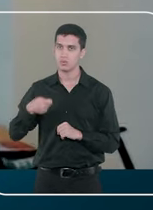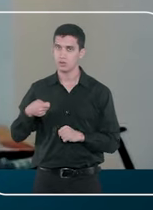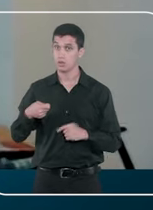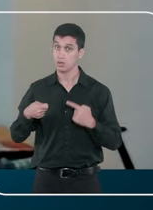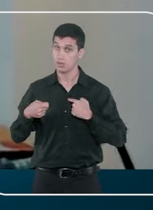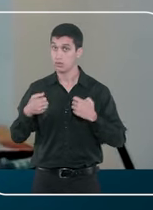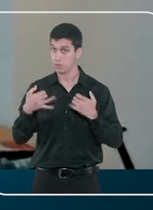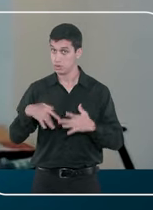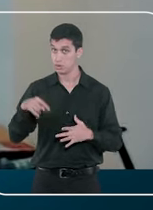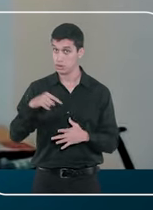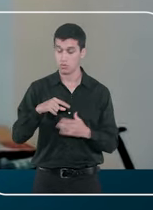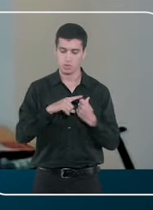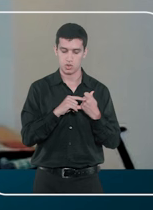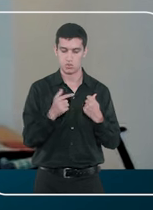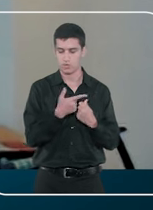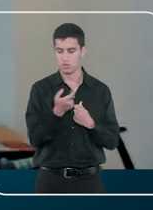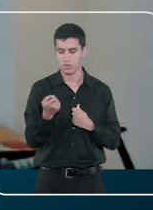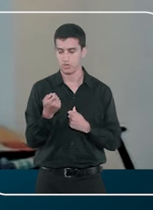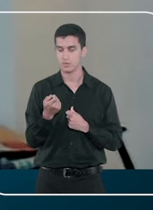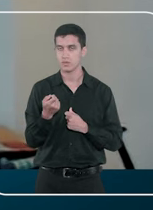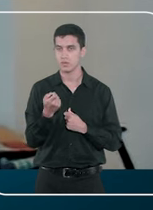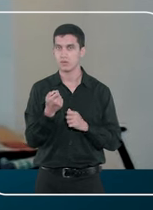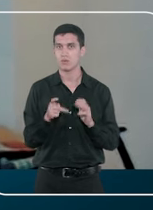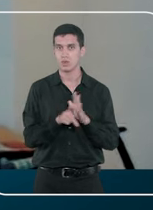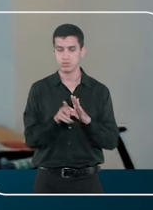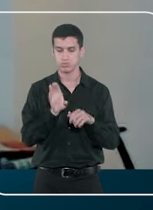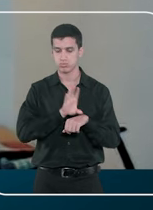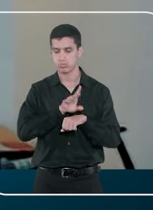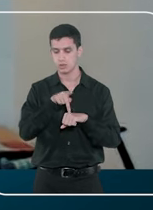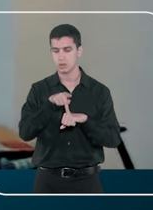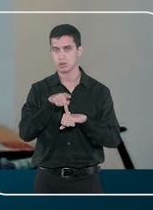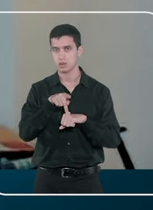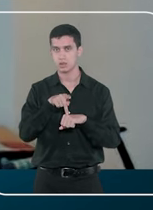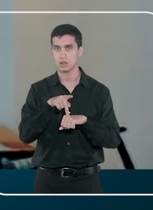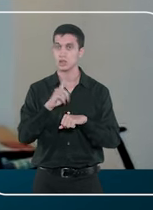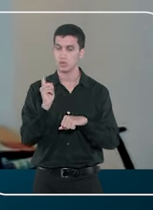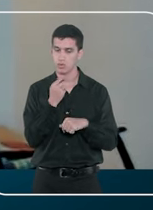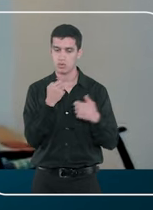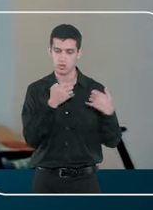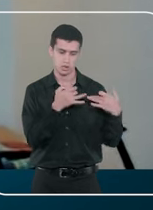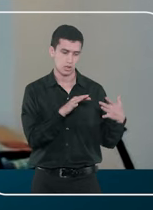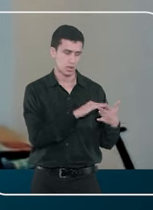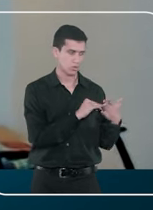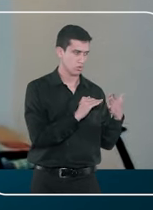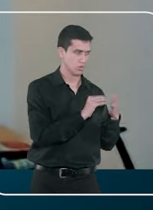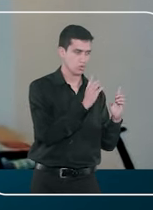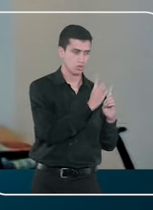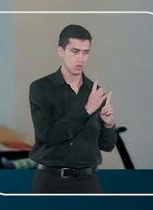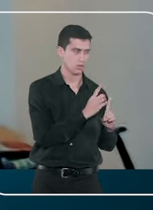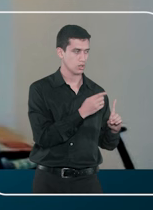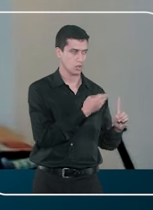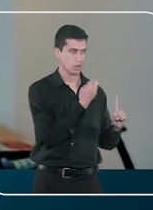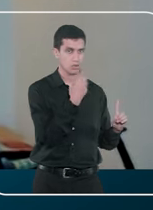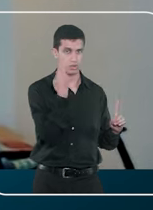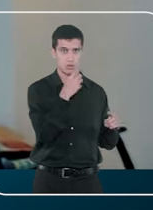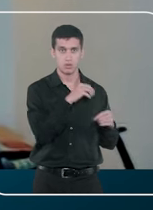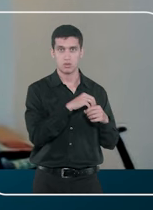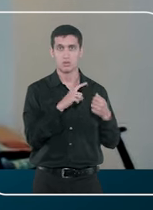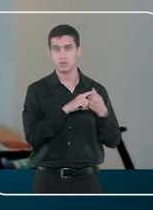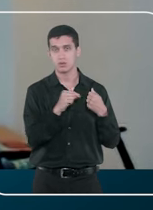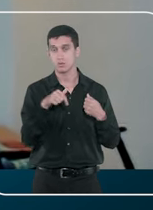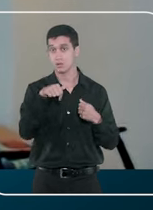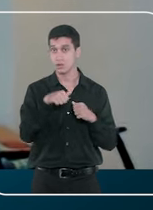aqui? Artigo 20 do Código de Processo Penal, as disposições e as prerrogativas legais dos advogados no artigo 7º da